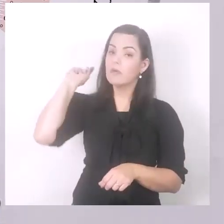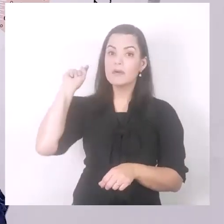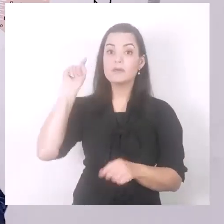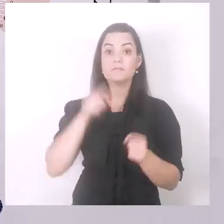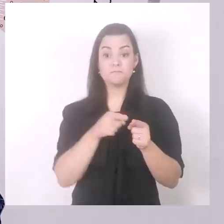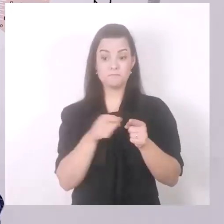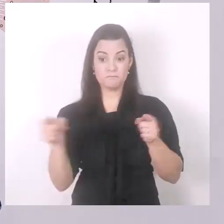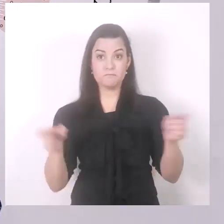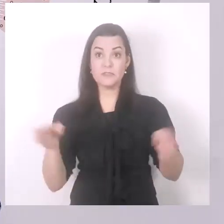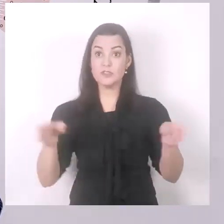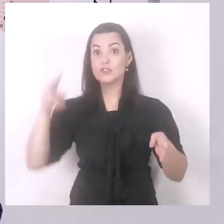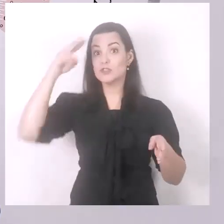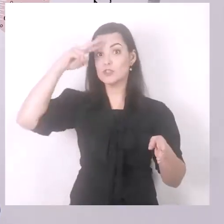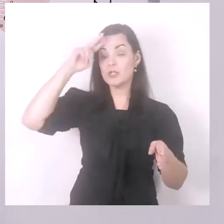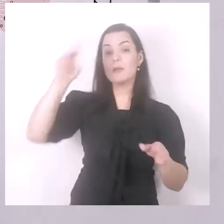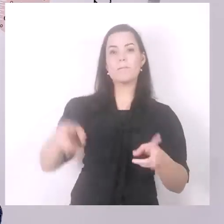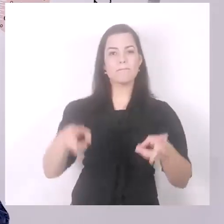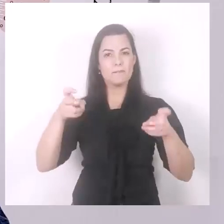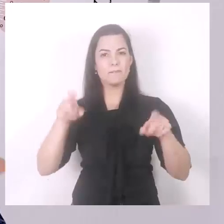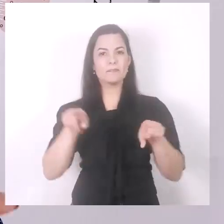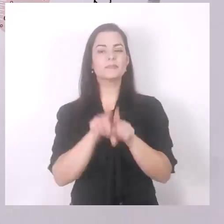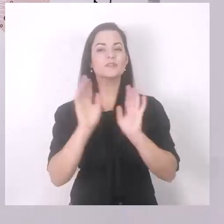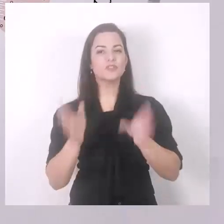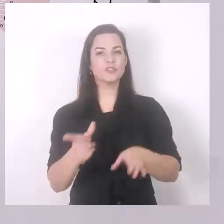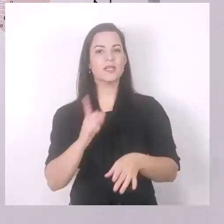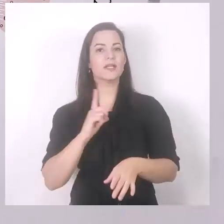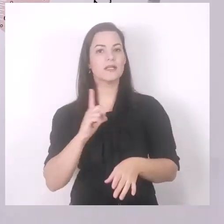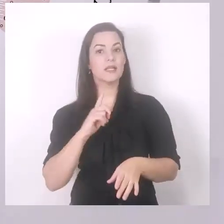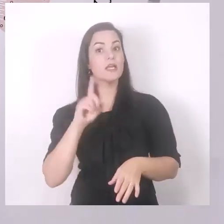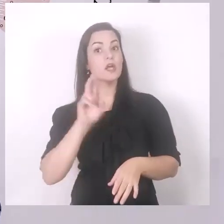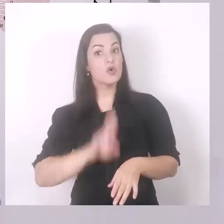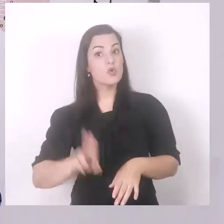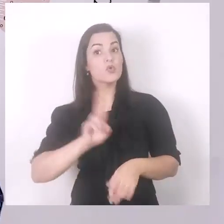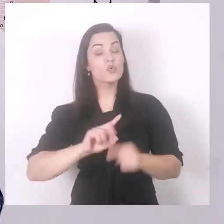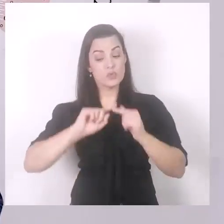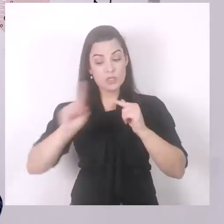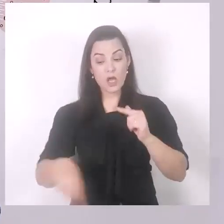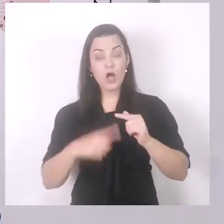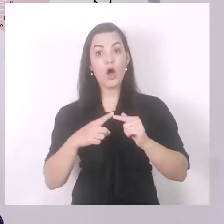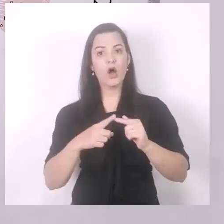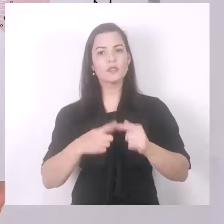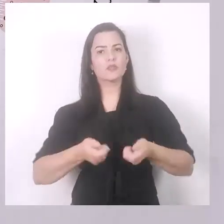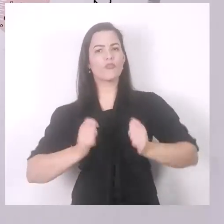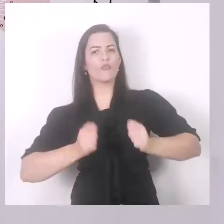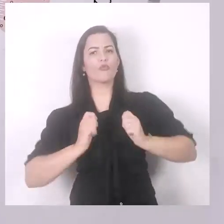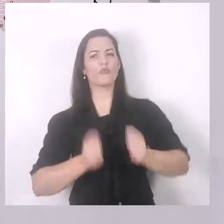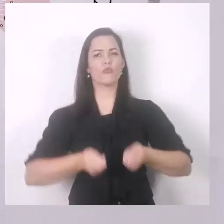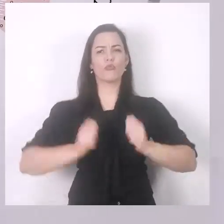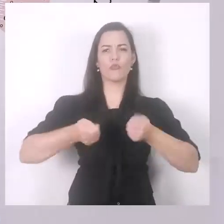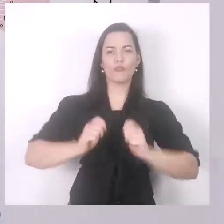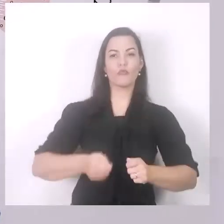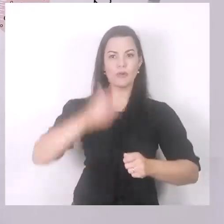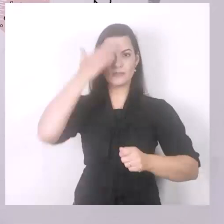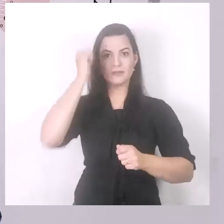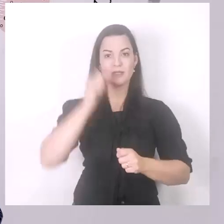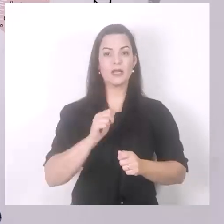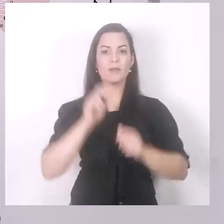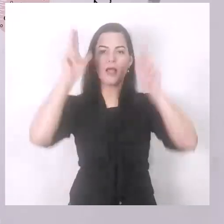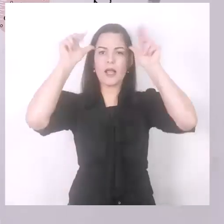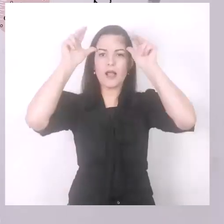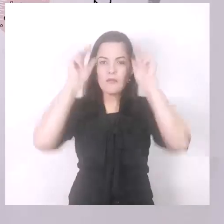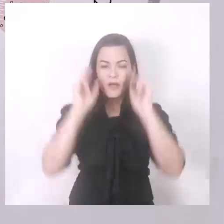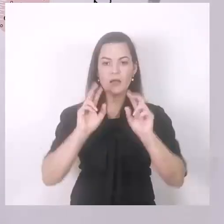era possível perceber a existência e a utilização das rodas em carruagens, em carroças, tudo